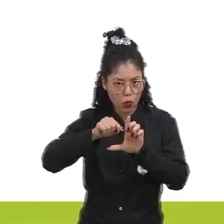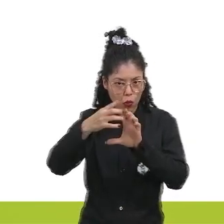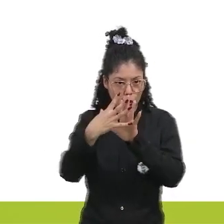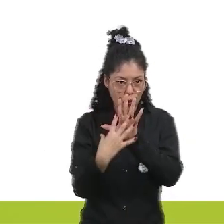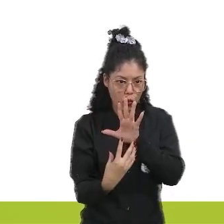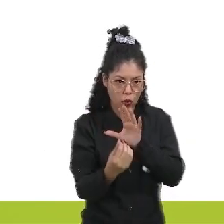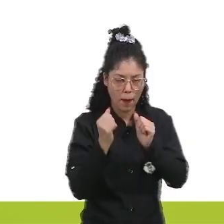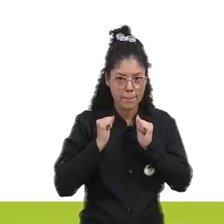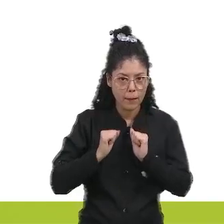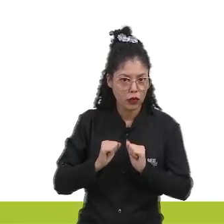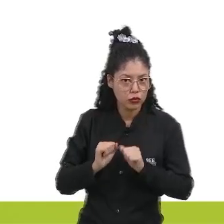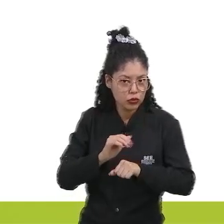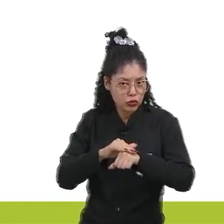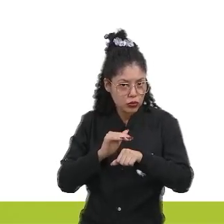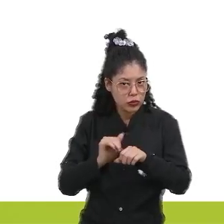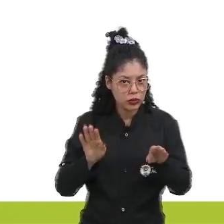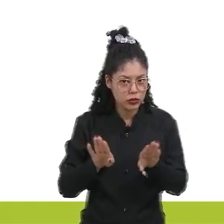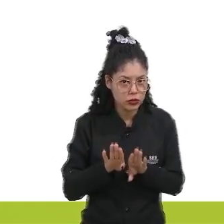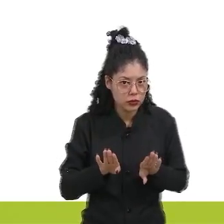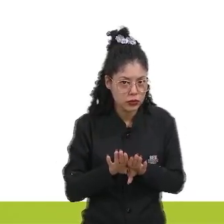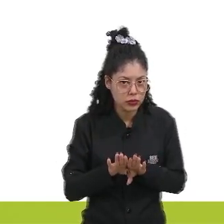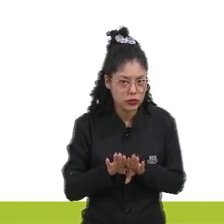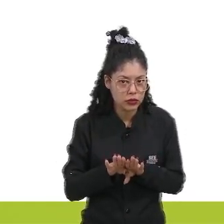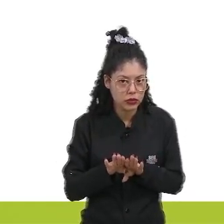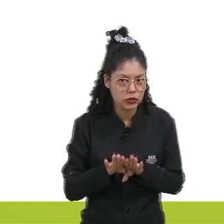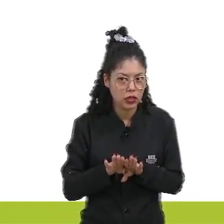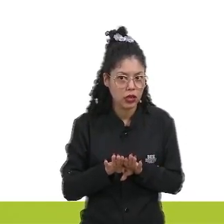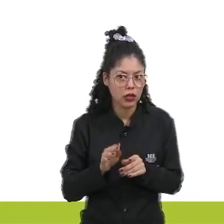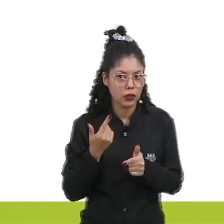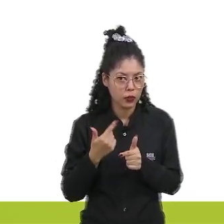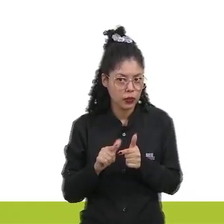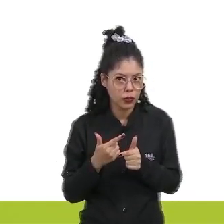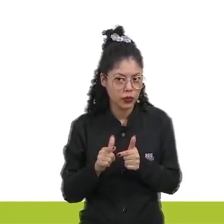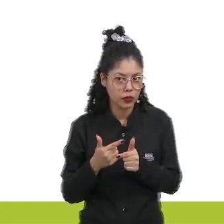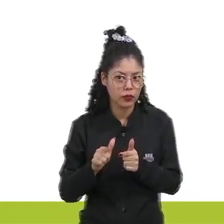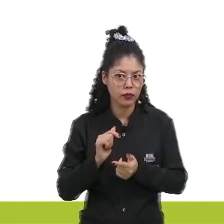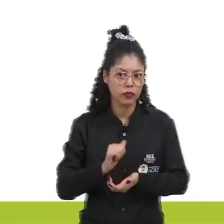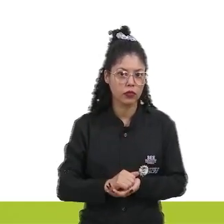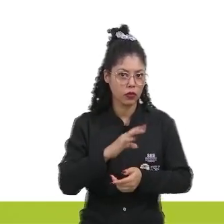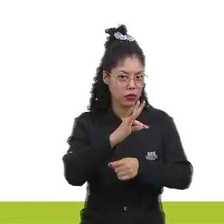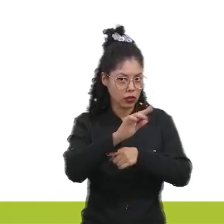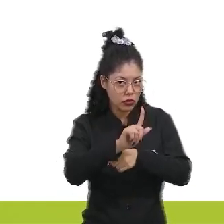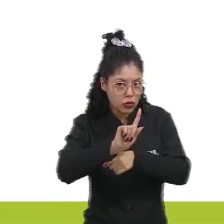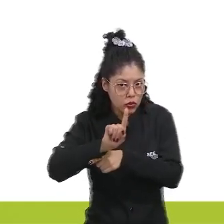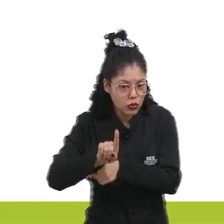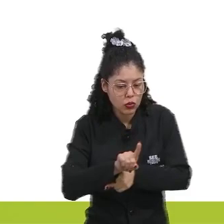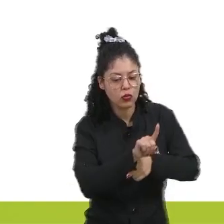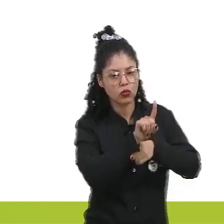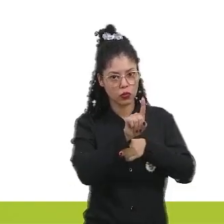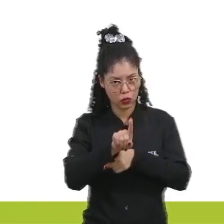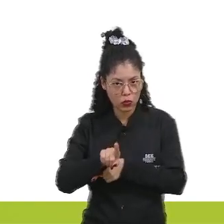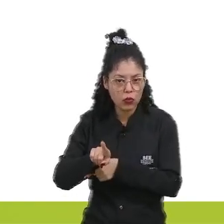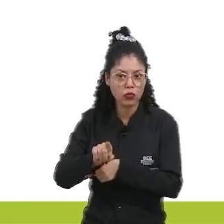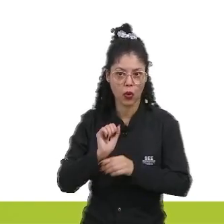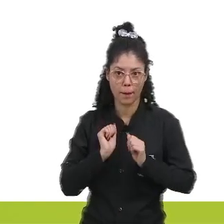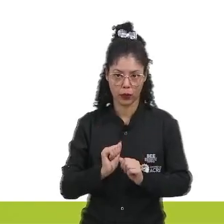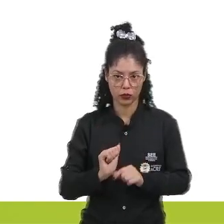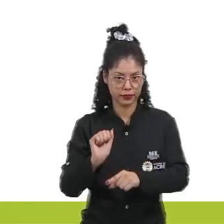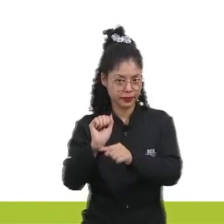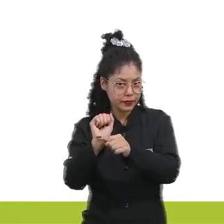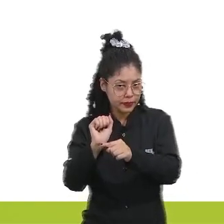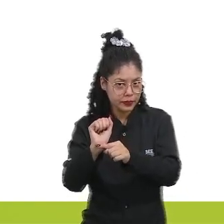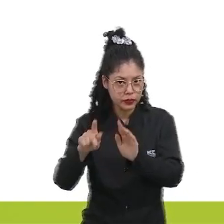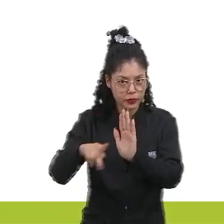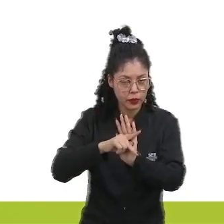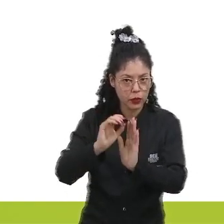Ou seja, eu posso chamar isso aqui também, e a gente vai ver durante os probleminhas, de tangente do ângulo alfa, tá? Então eu posso dizer que o A é a